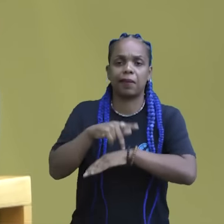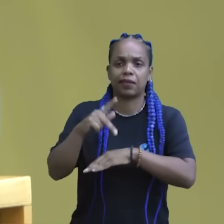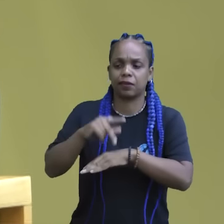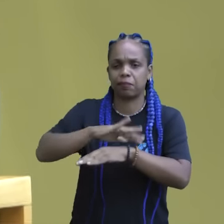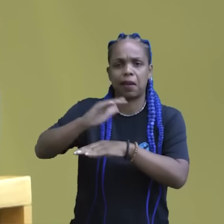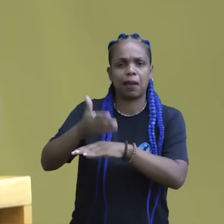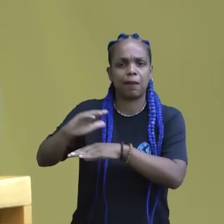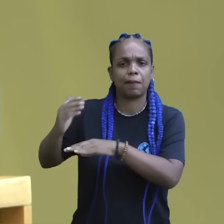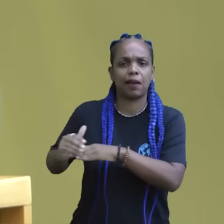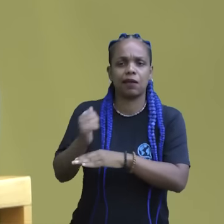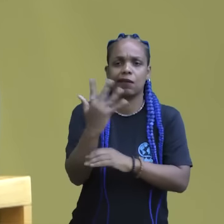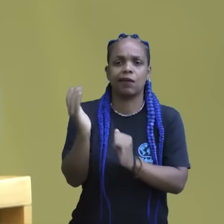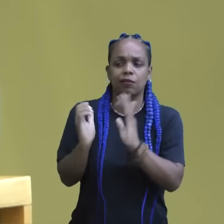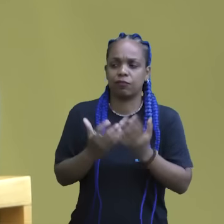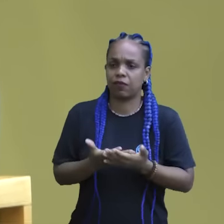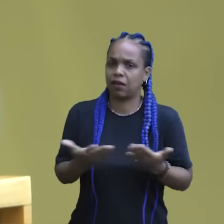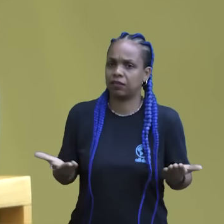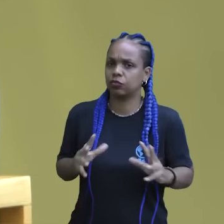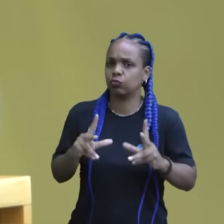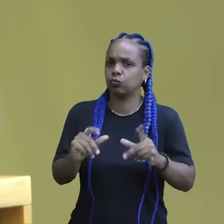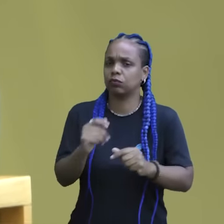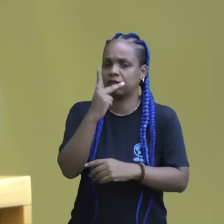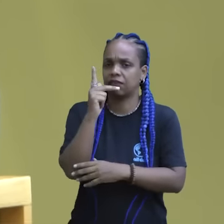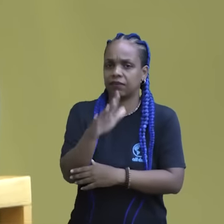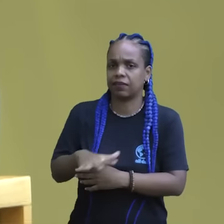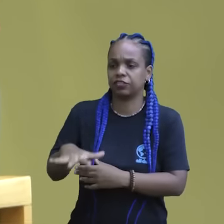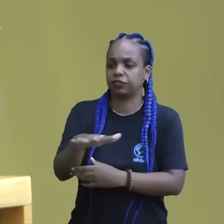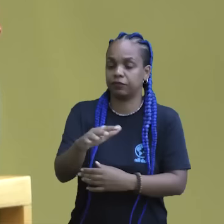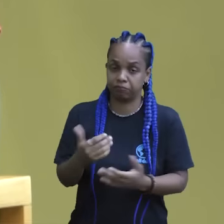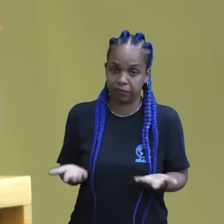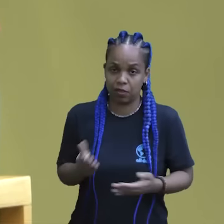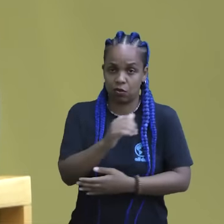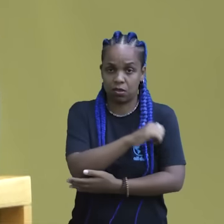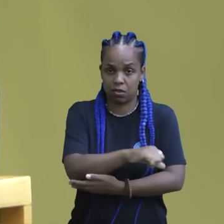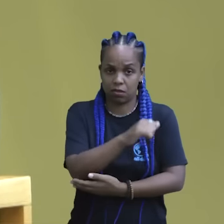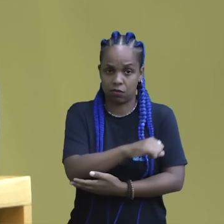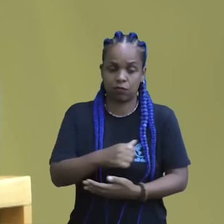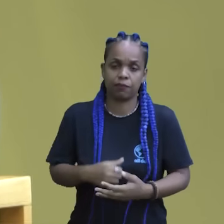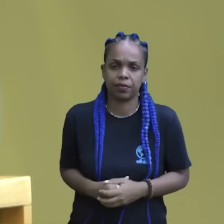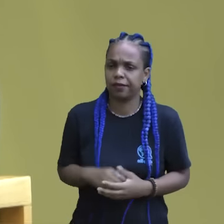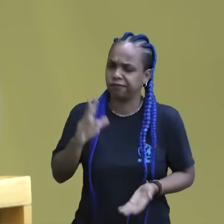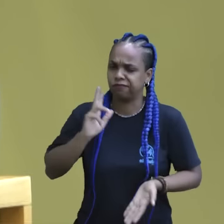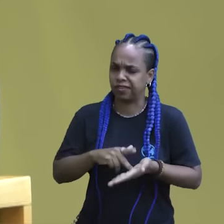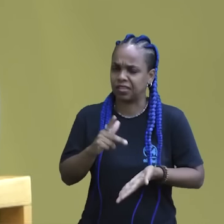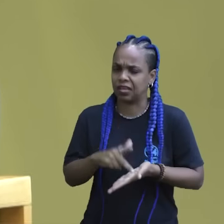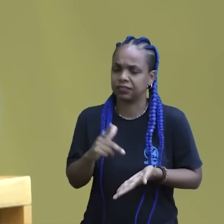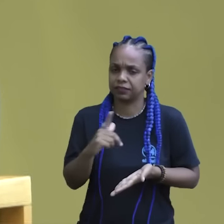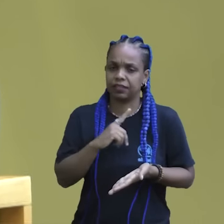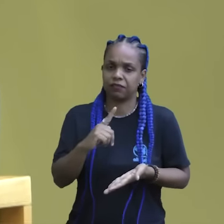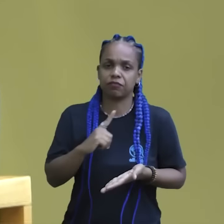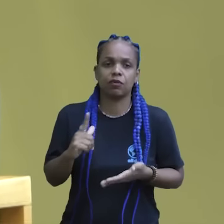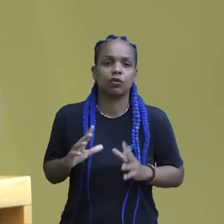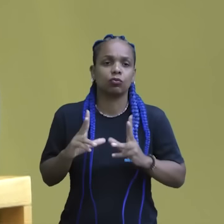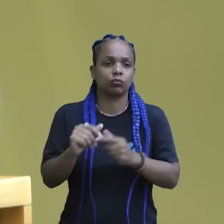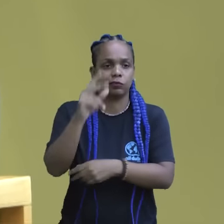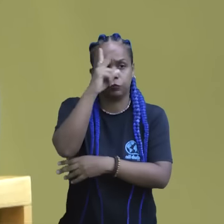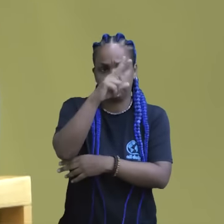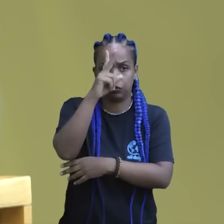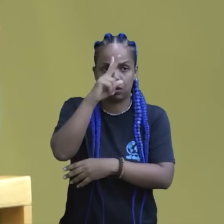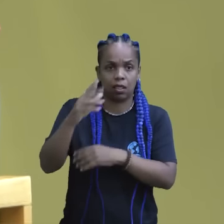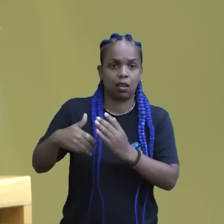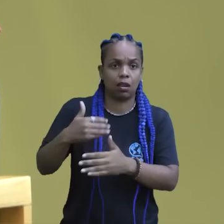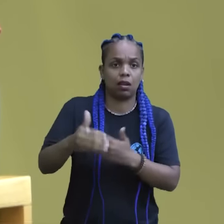de fato, nomes tupis tão eloquentes para traduzir a forma ou o encanto dos lugares que ficamos pasmos.